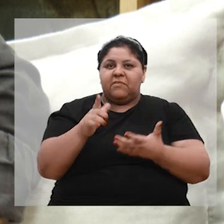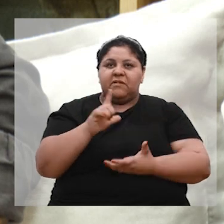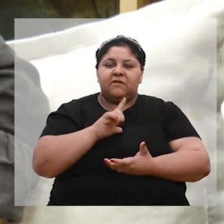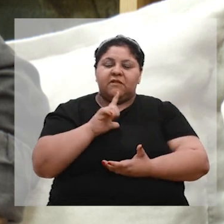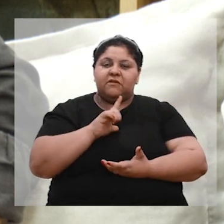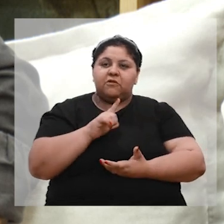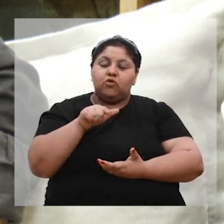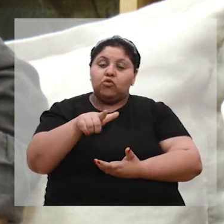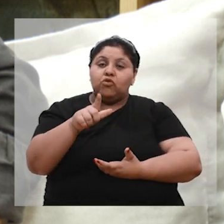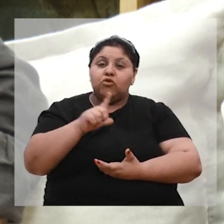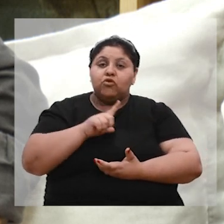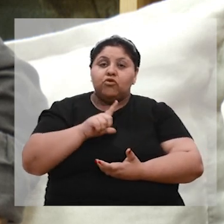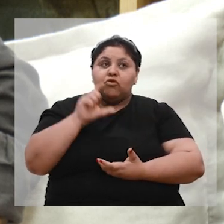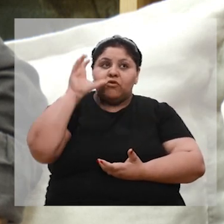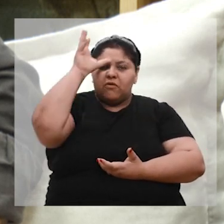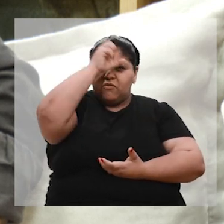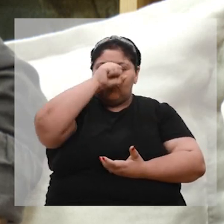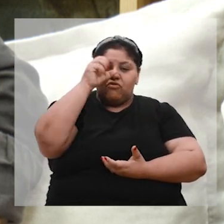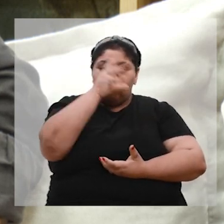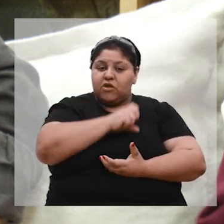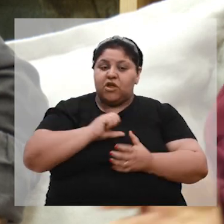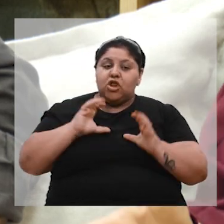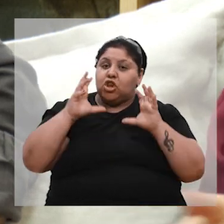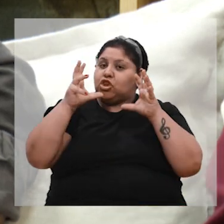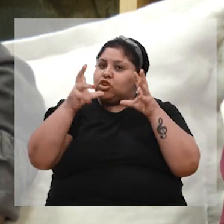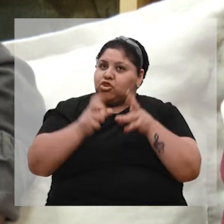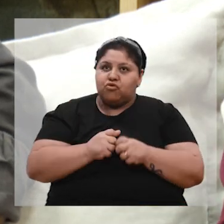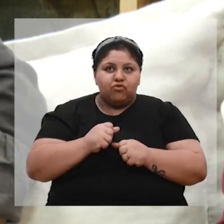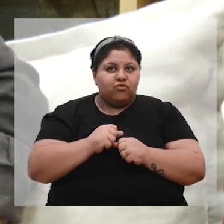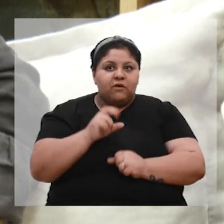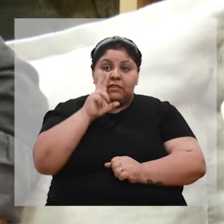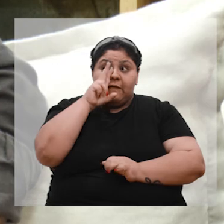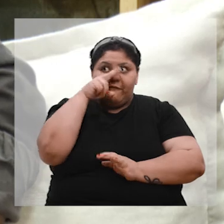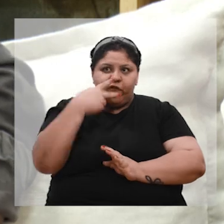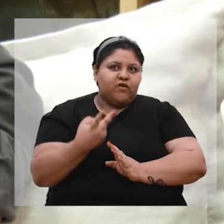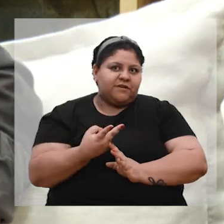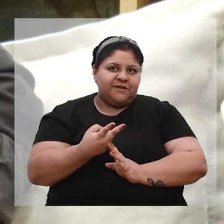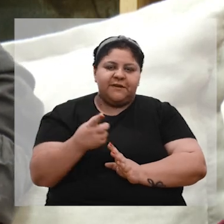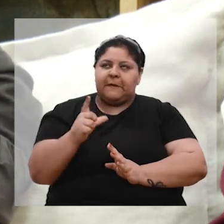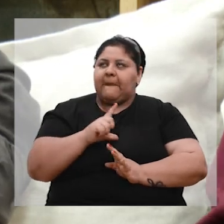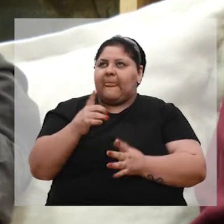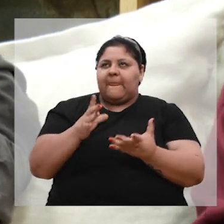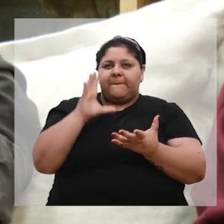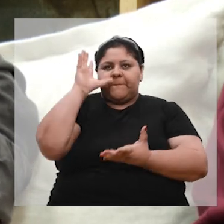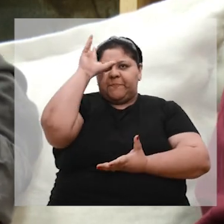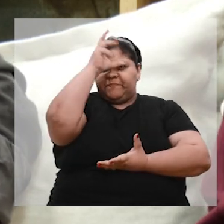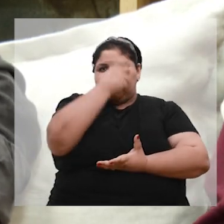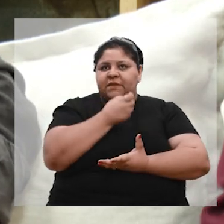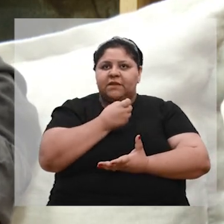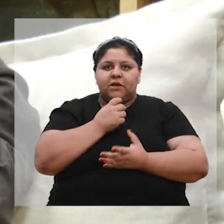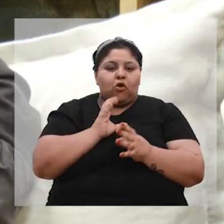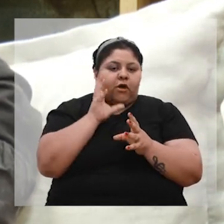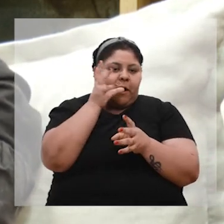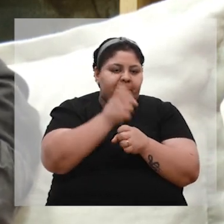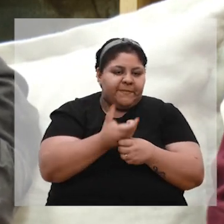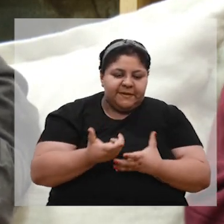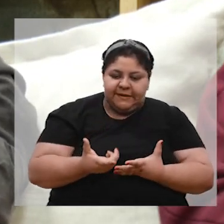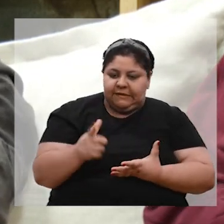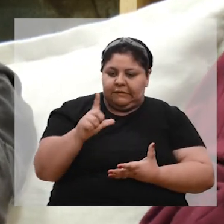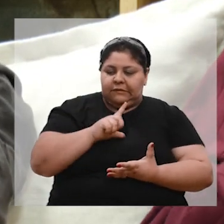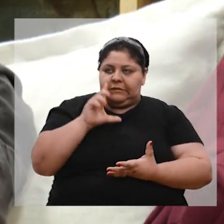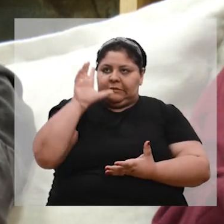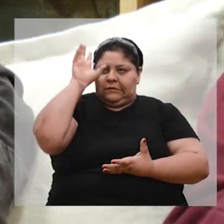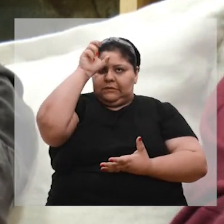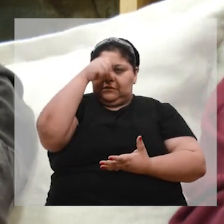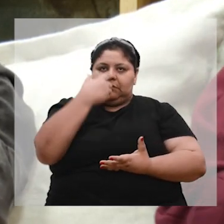aí tu tem que aprender todo o resto na marra. tu tem que aprender contabilidade, tu tem